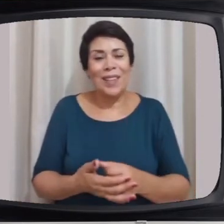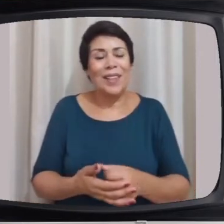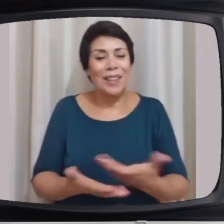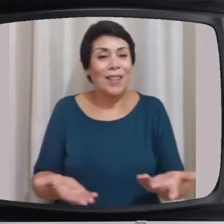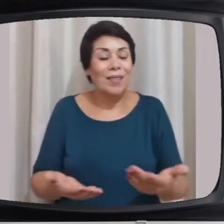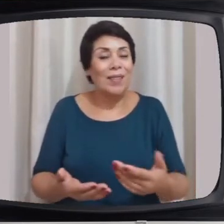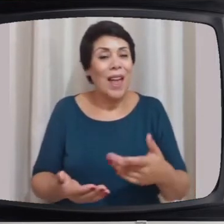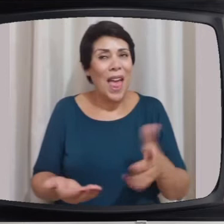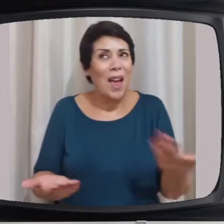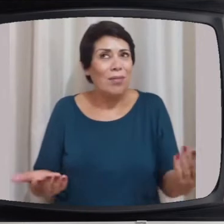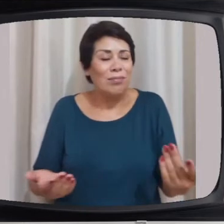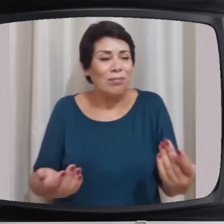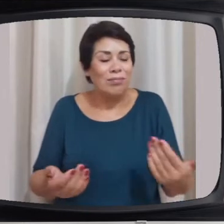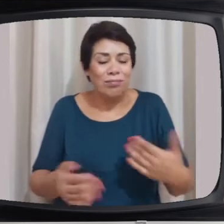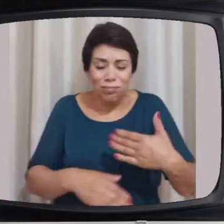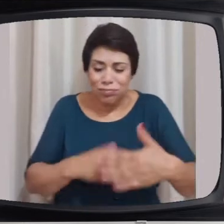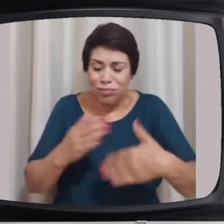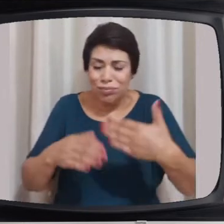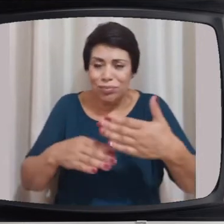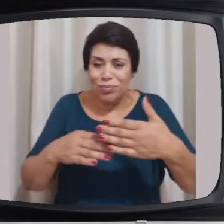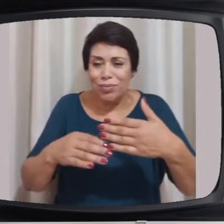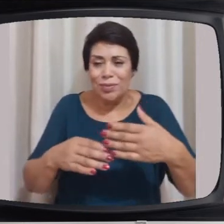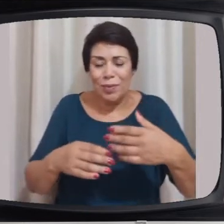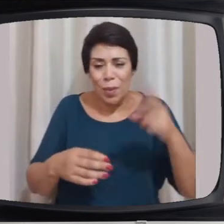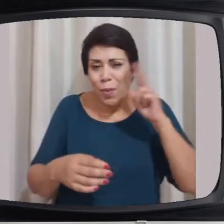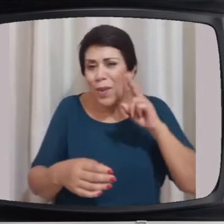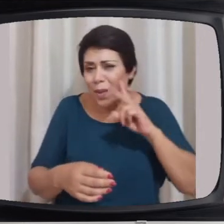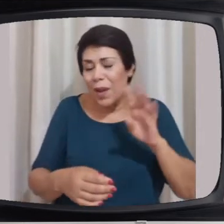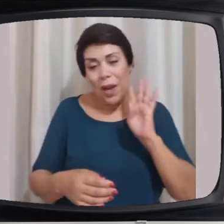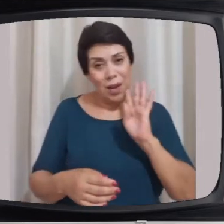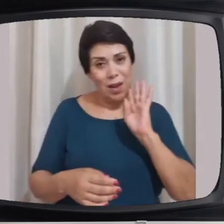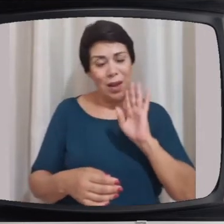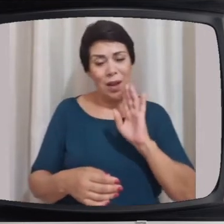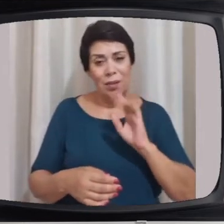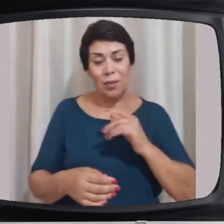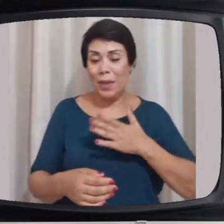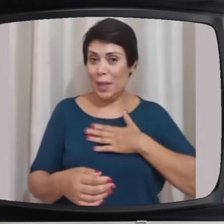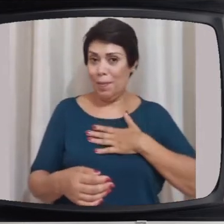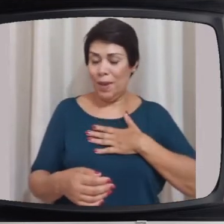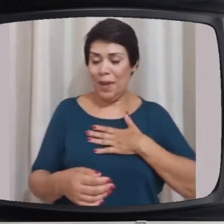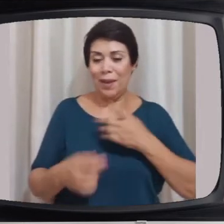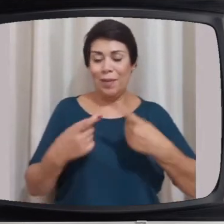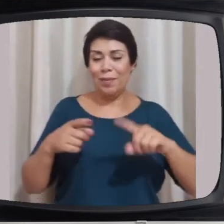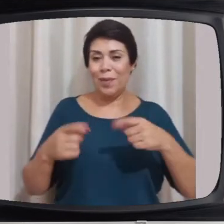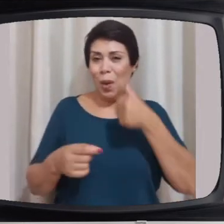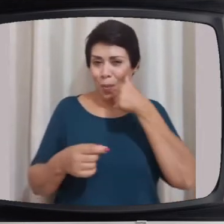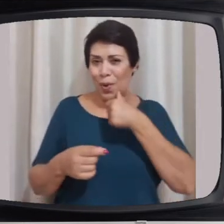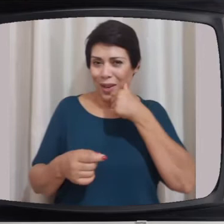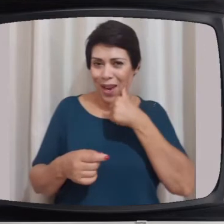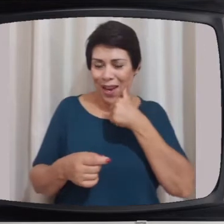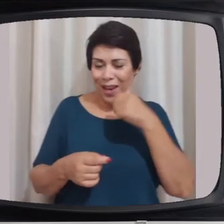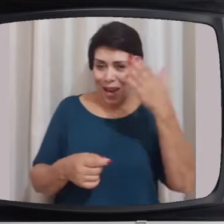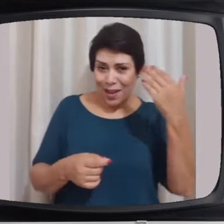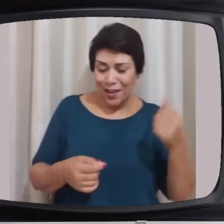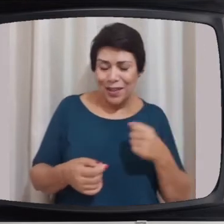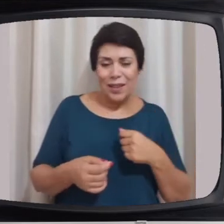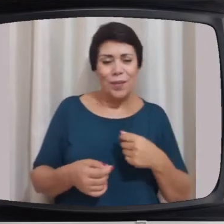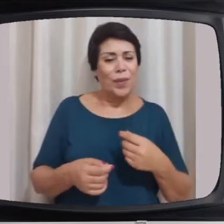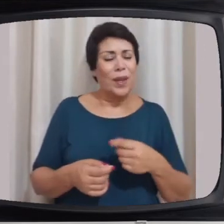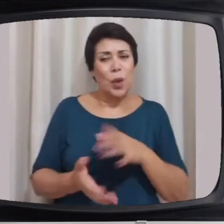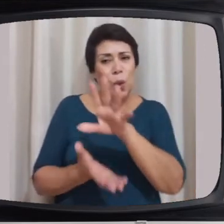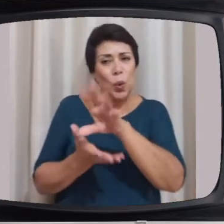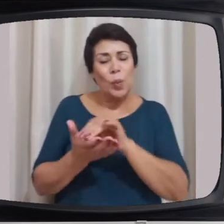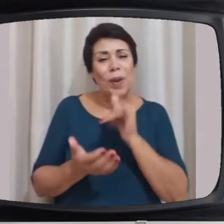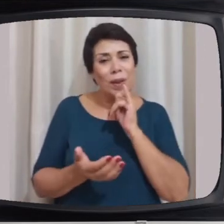uma construção muito bonita que vocês fizeram. Para mim, como artista mulher, foi um exemplo sensacional ter a Fernanda